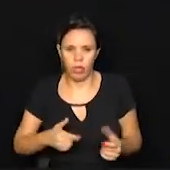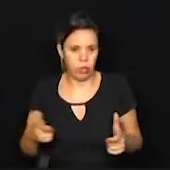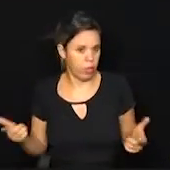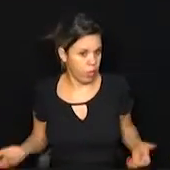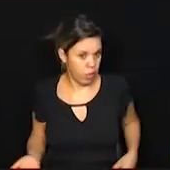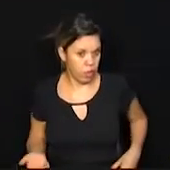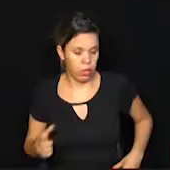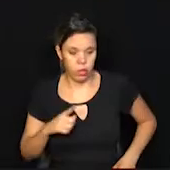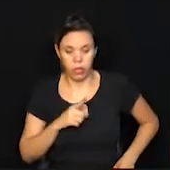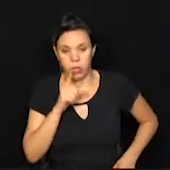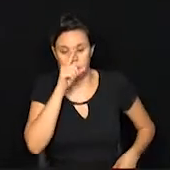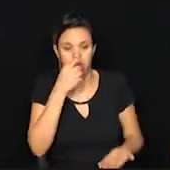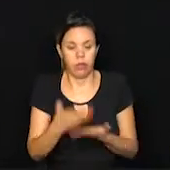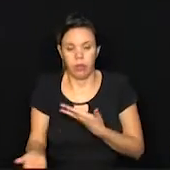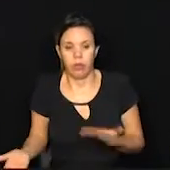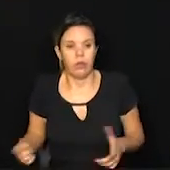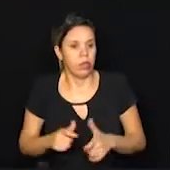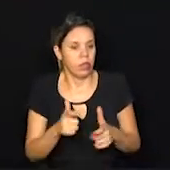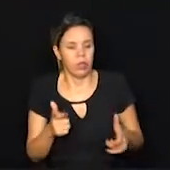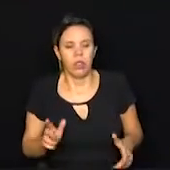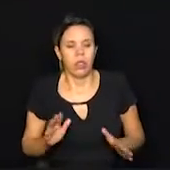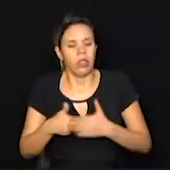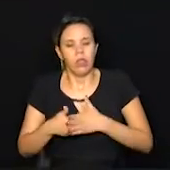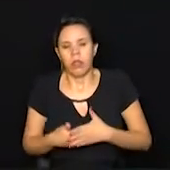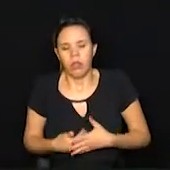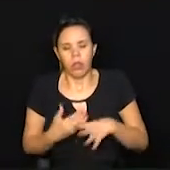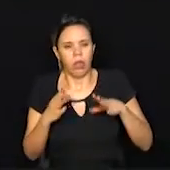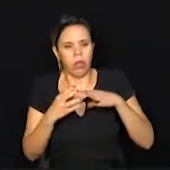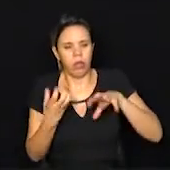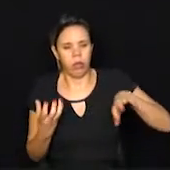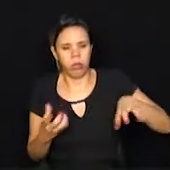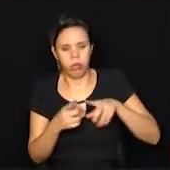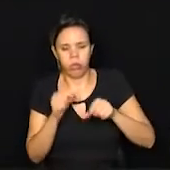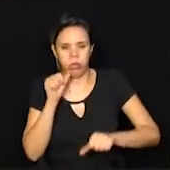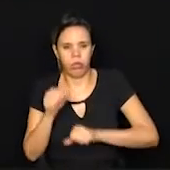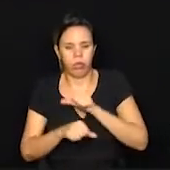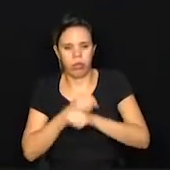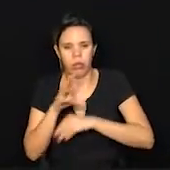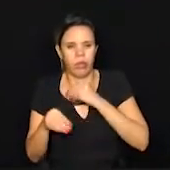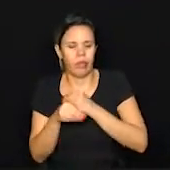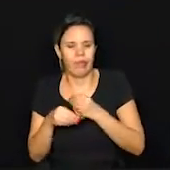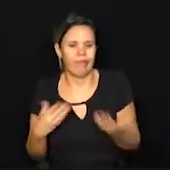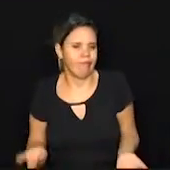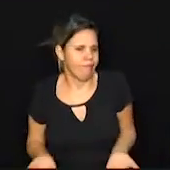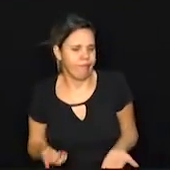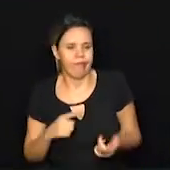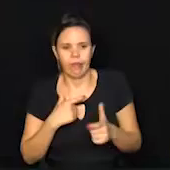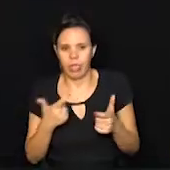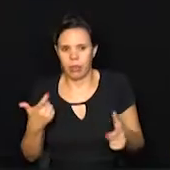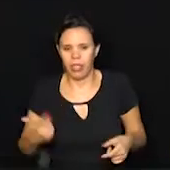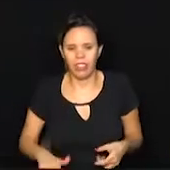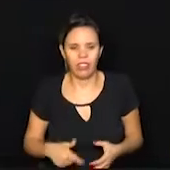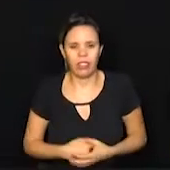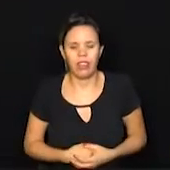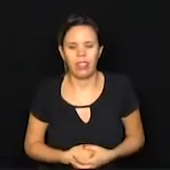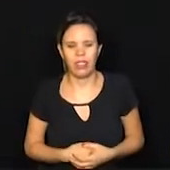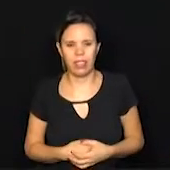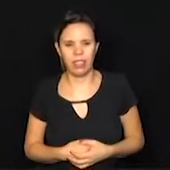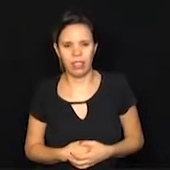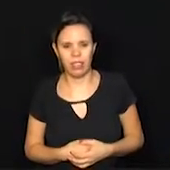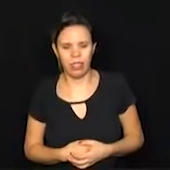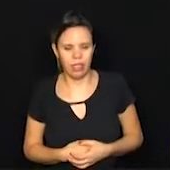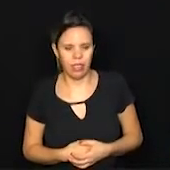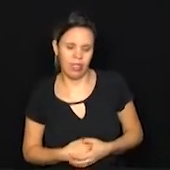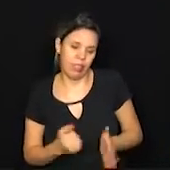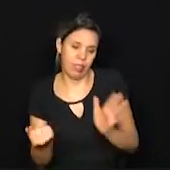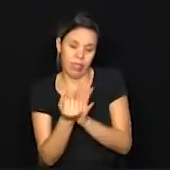e quando eu tinha risco de perder maioria eles fechavam congresso o dava a composição de calmaria de novo entrar num jogo